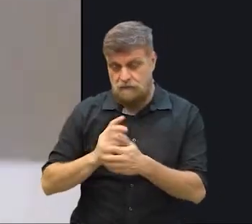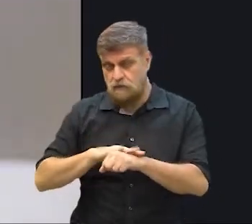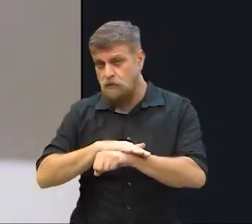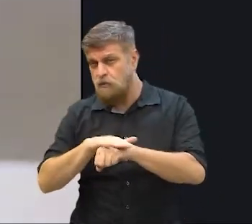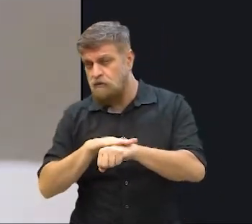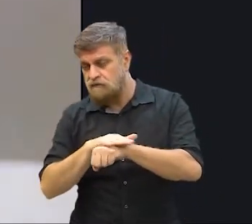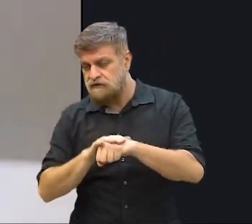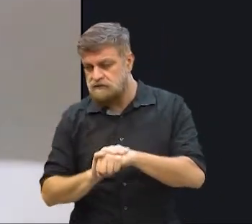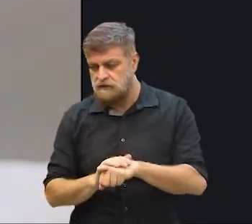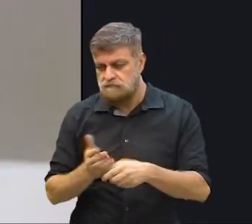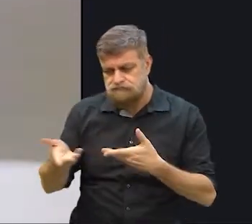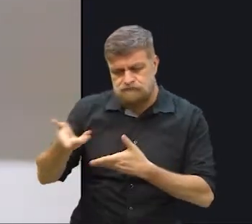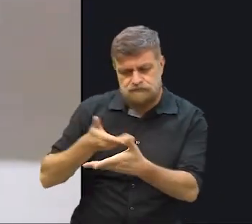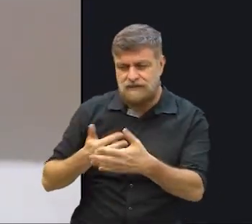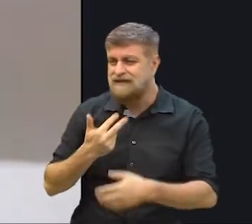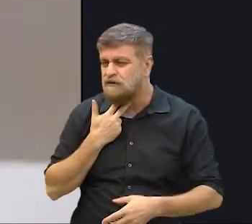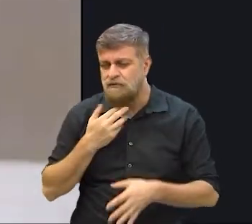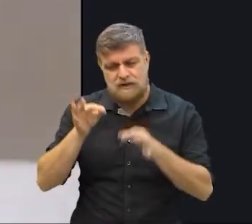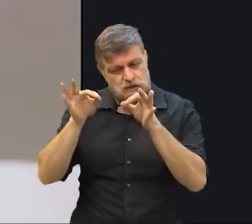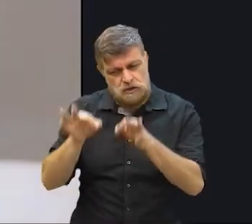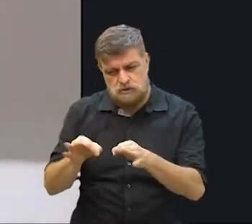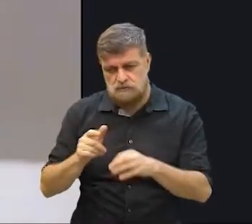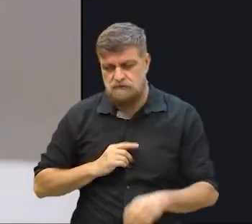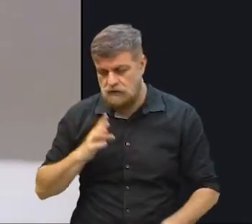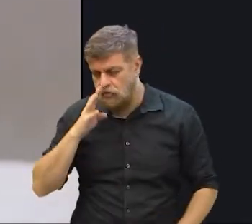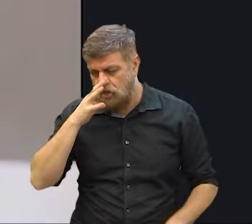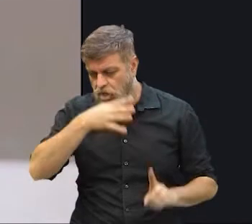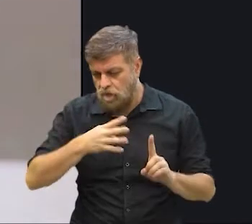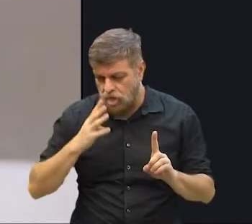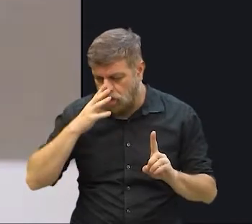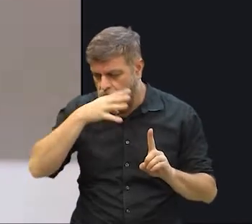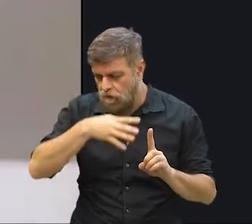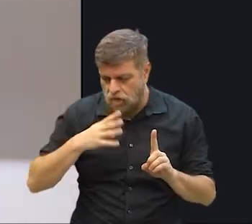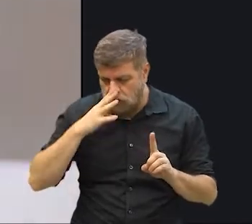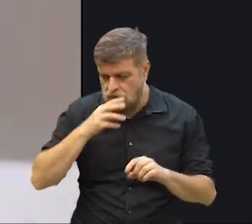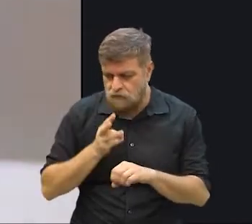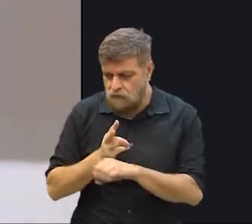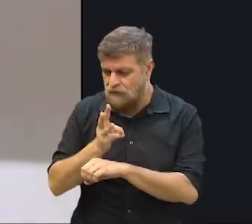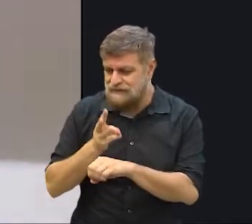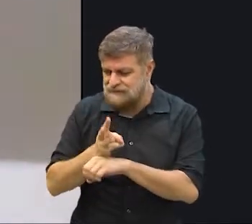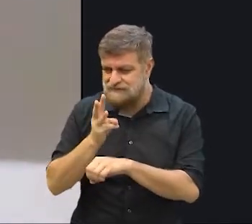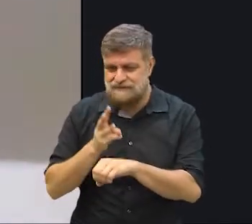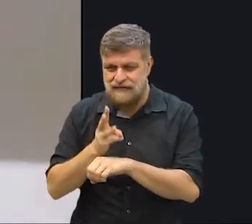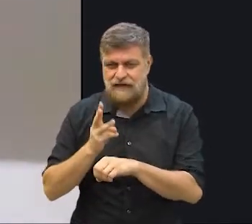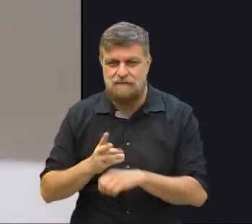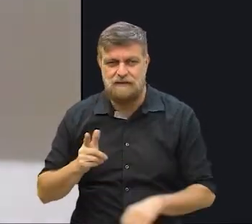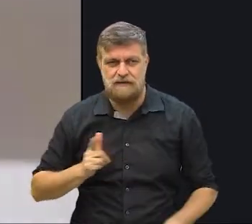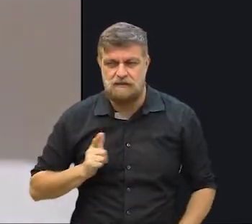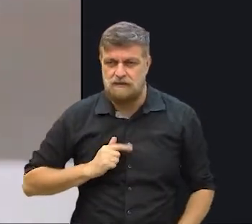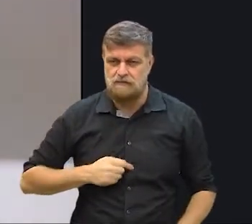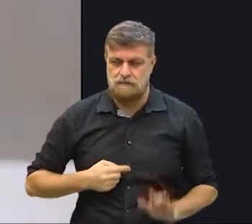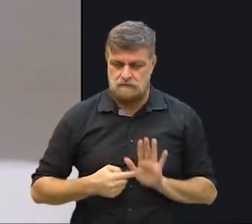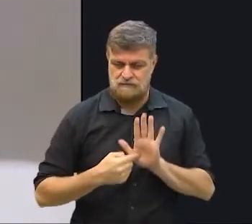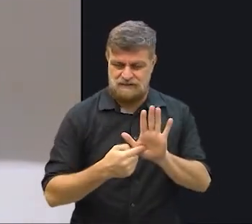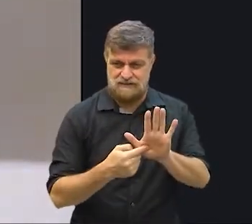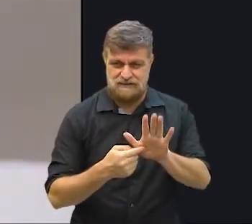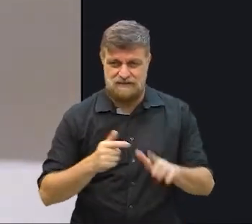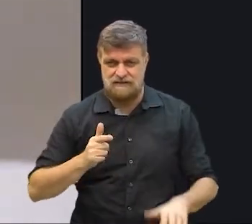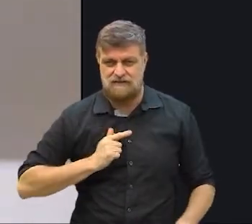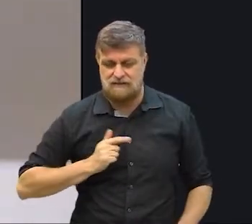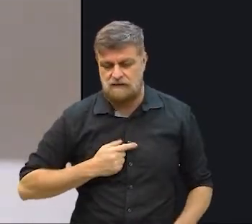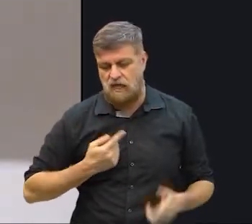Vamos conversar sobre isso. Não é justo ficar enviando WhatsApp, mensagem